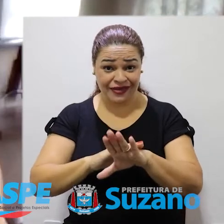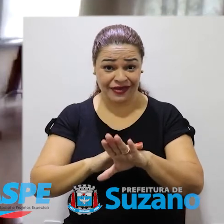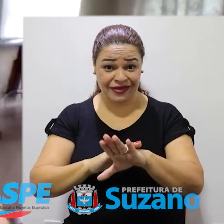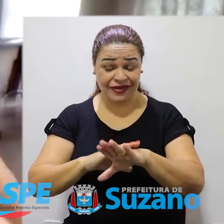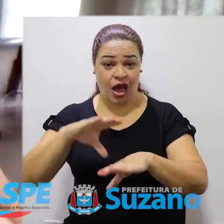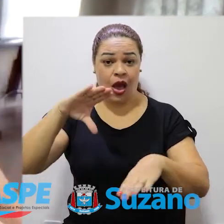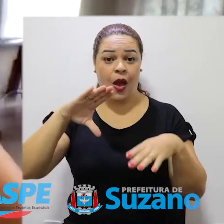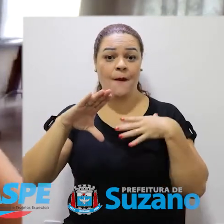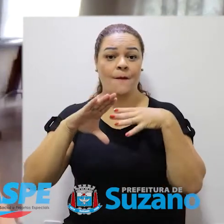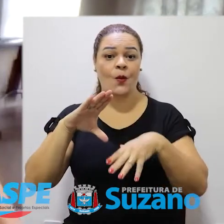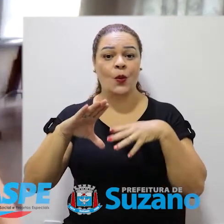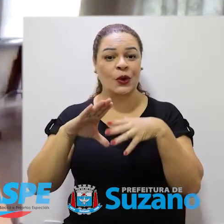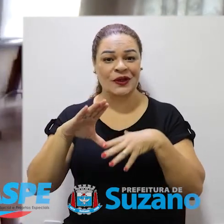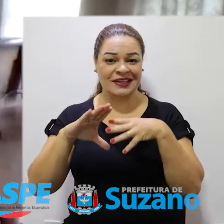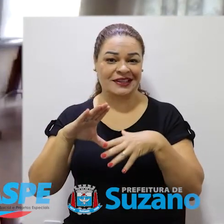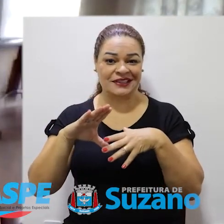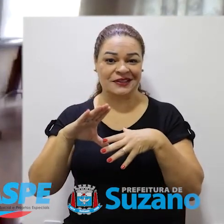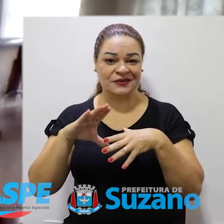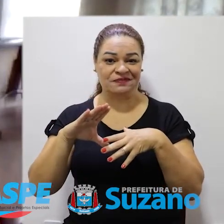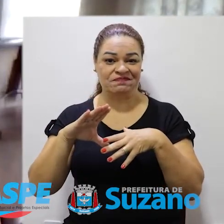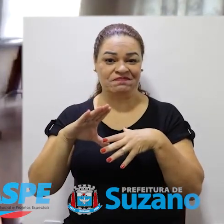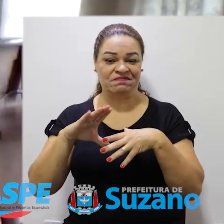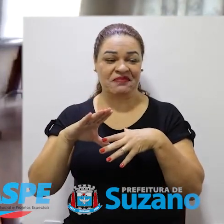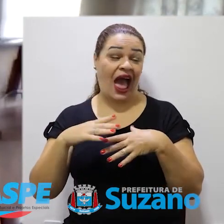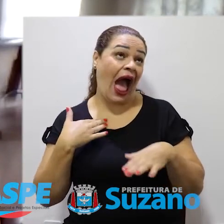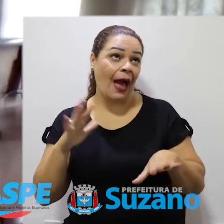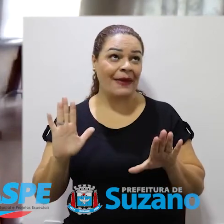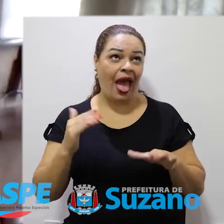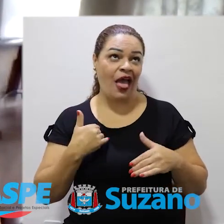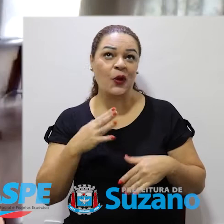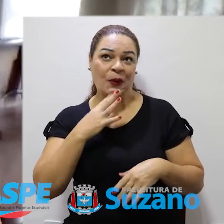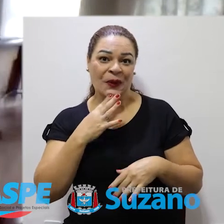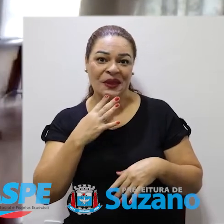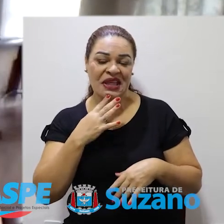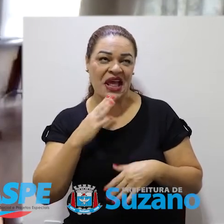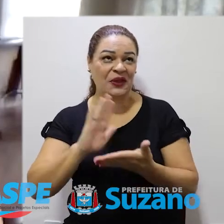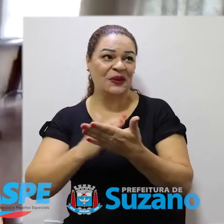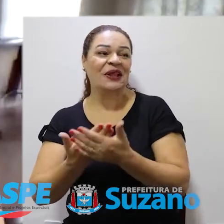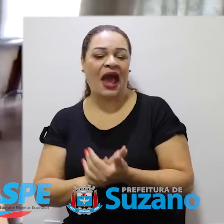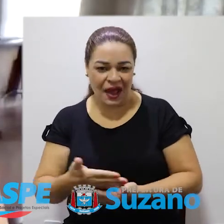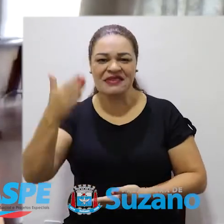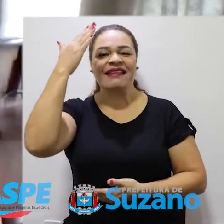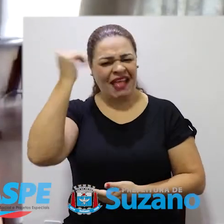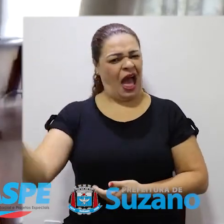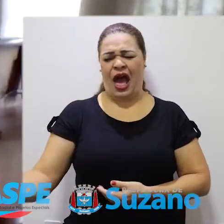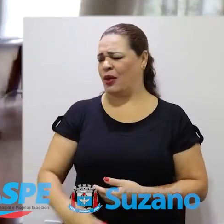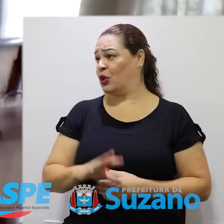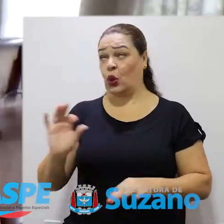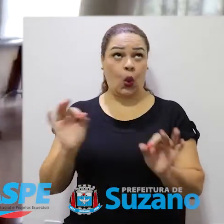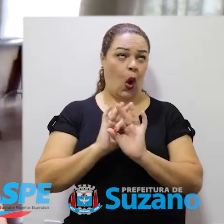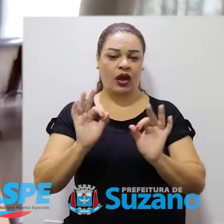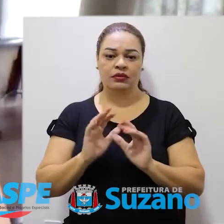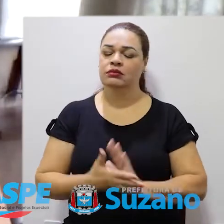conheço um intérprete que ele faz, ele é ótimo, ele consegue. Ele não consegue. Ele pode começar a organizar as coisas porque